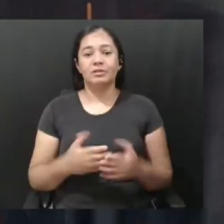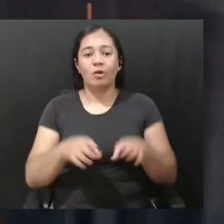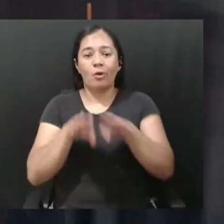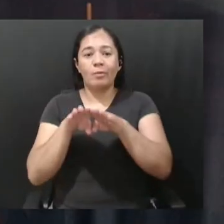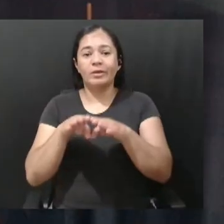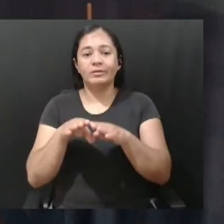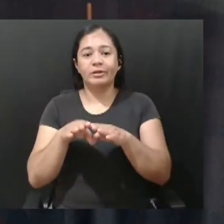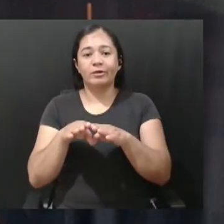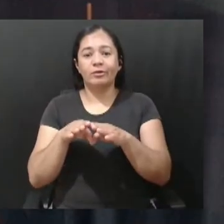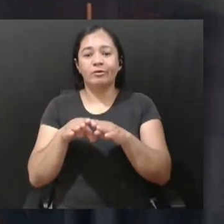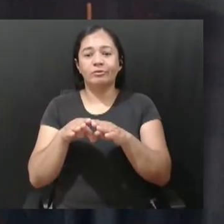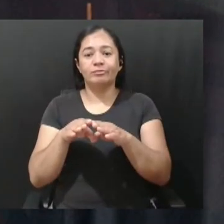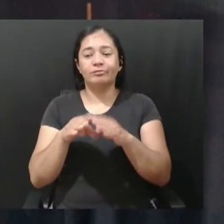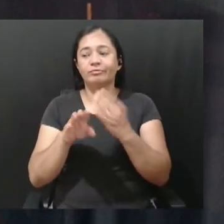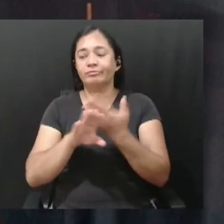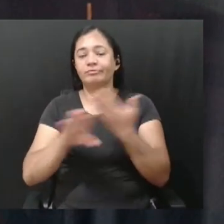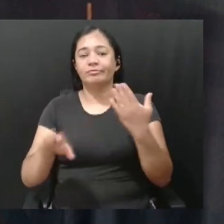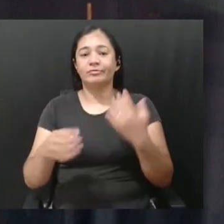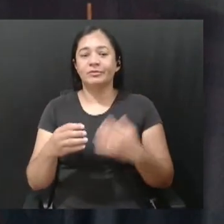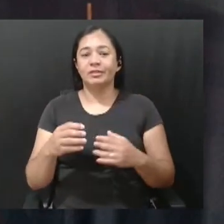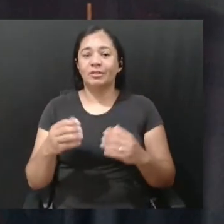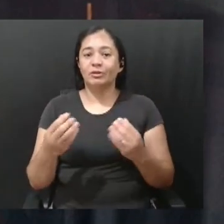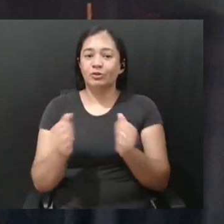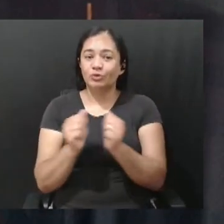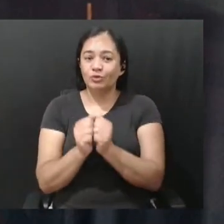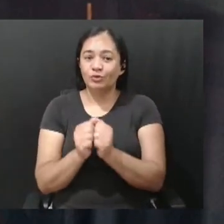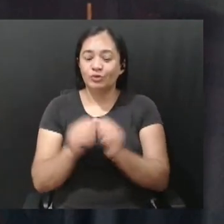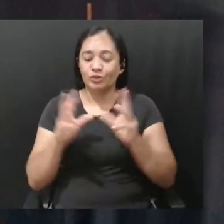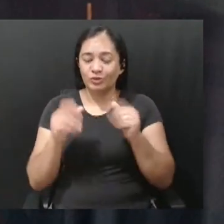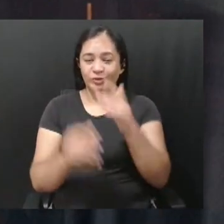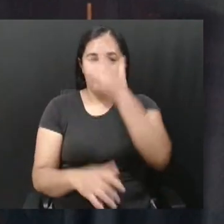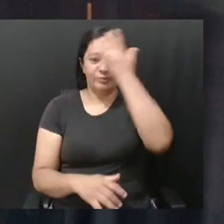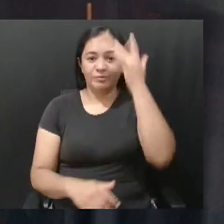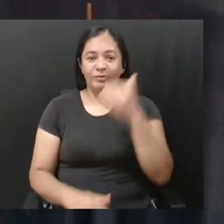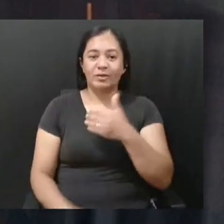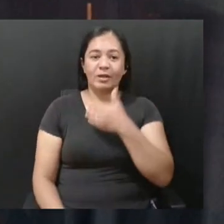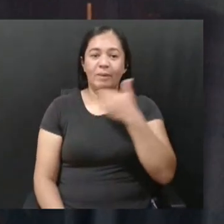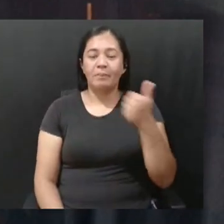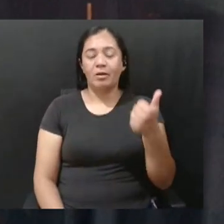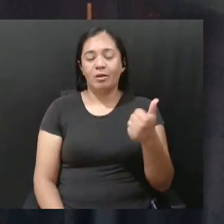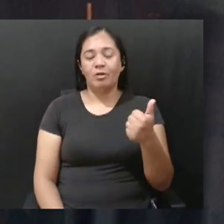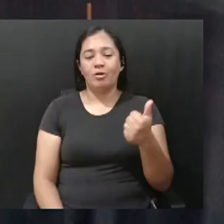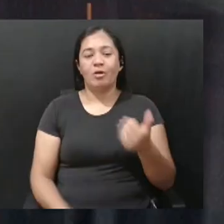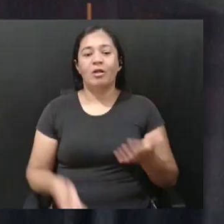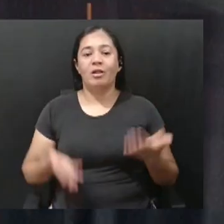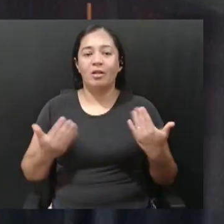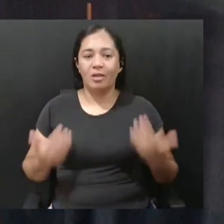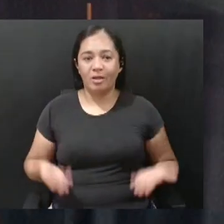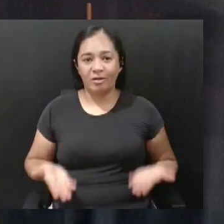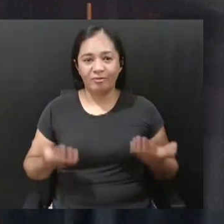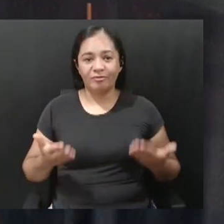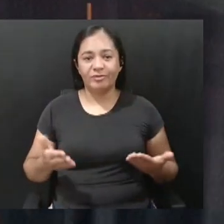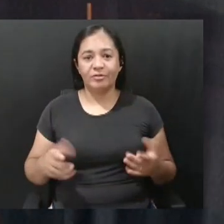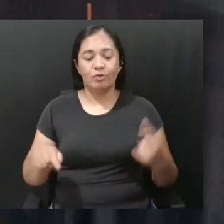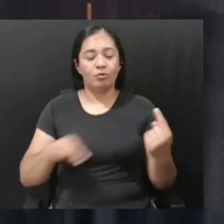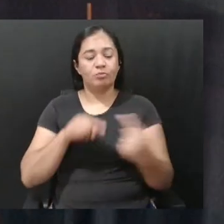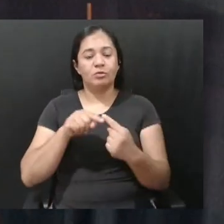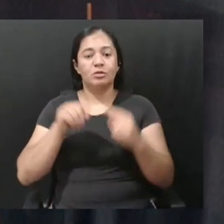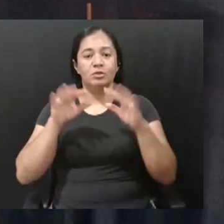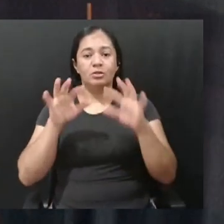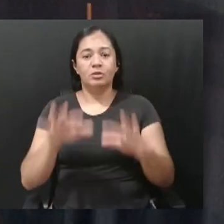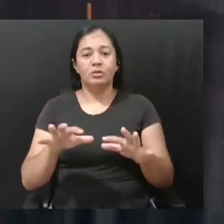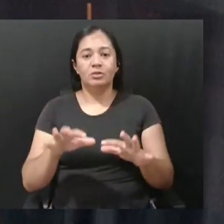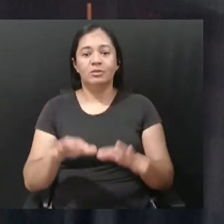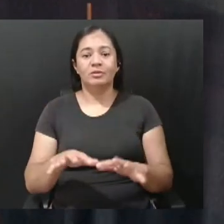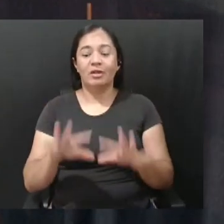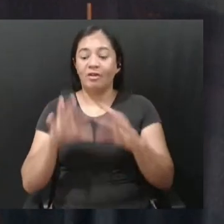convivência, quando junta todo mundo, né, vai ser muito mais fluida, muito mais leve. E a ideia é essa, né? É a família, né? O